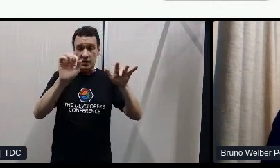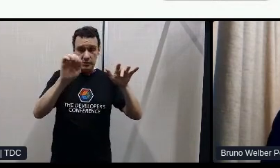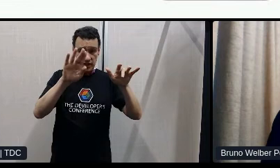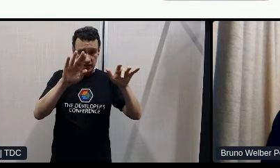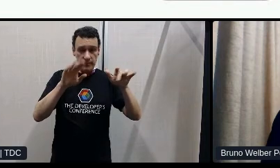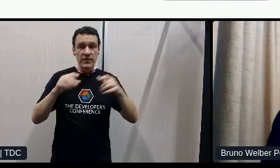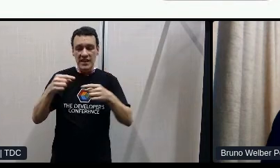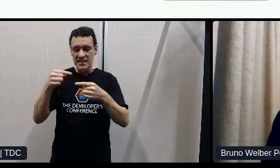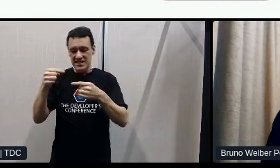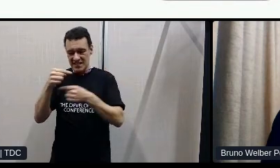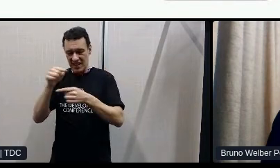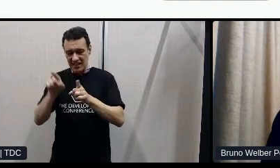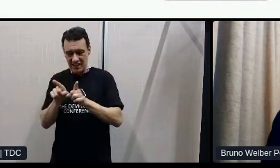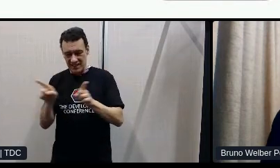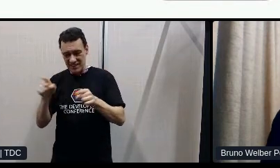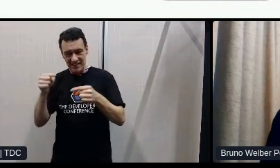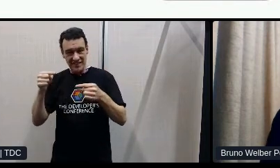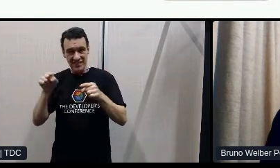navegação rápida do leitor de tela.